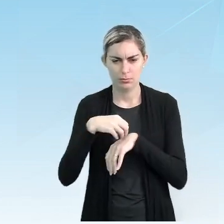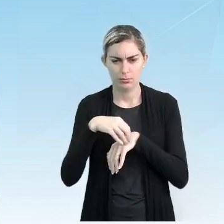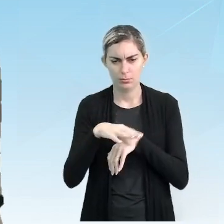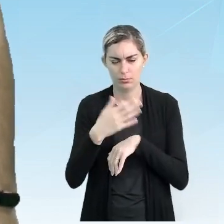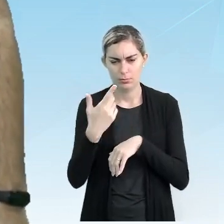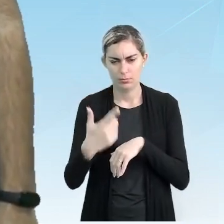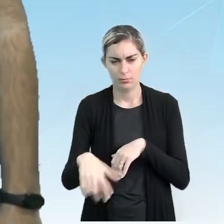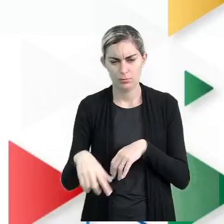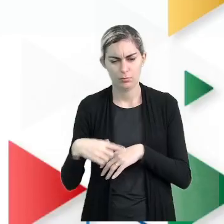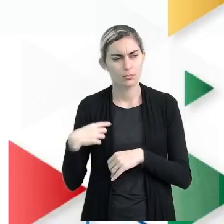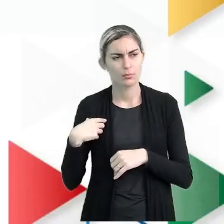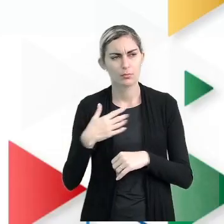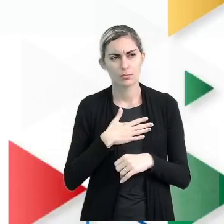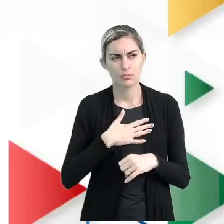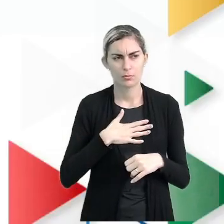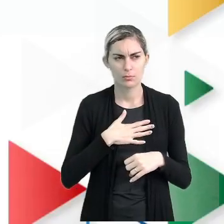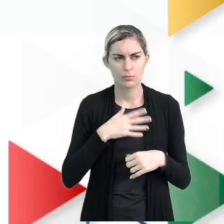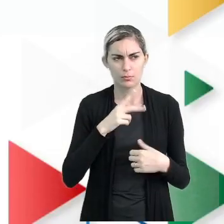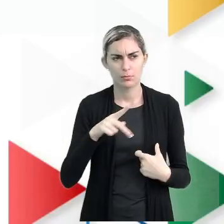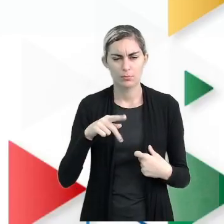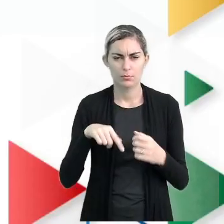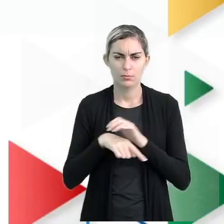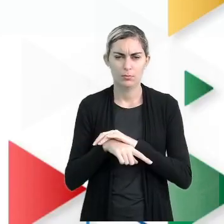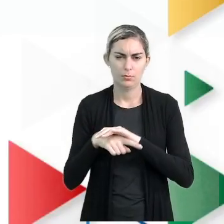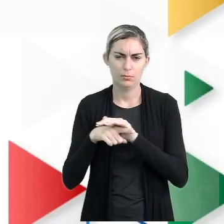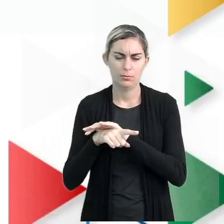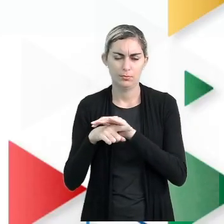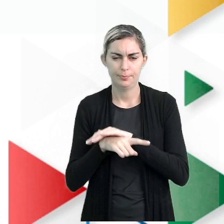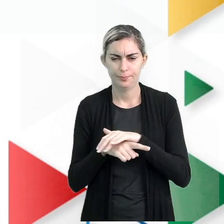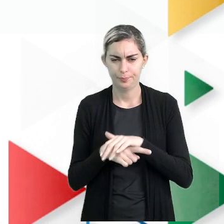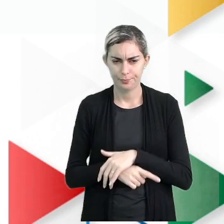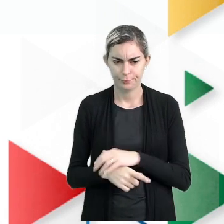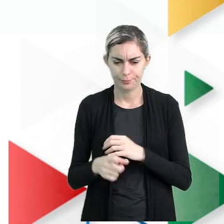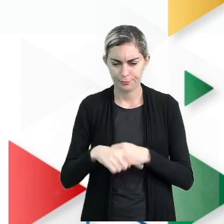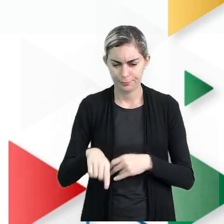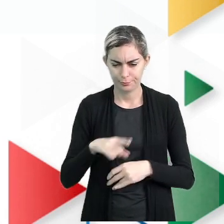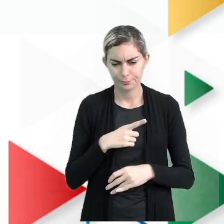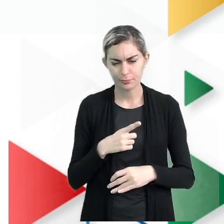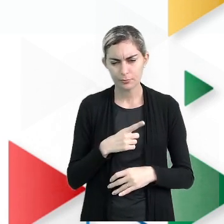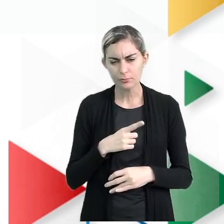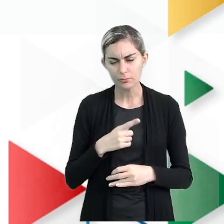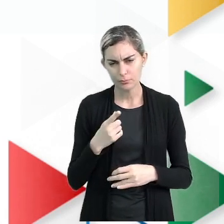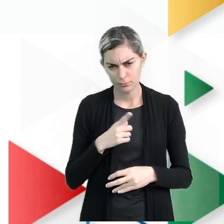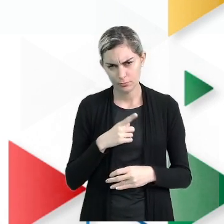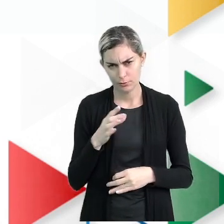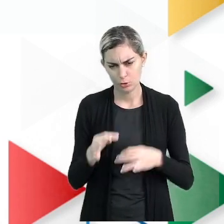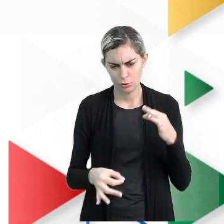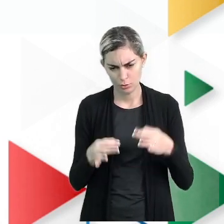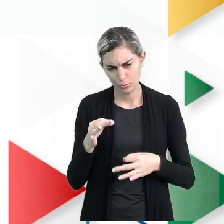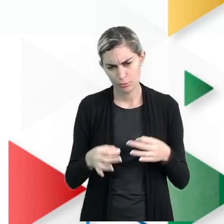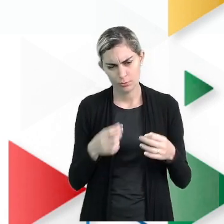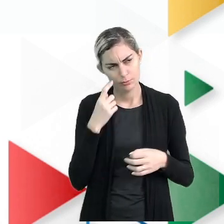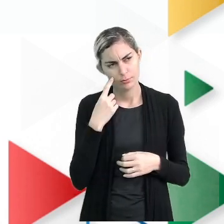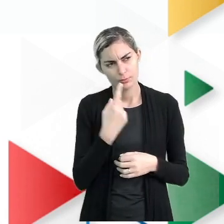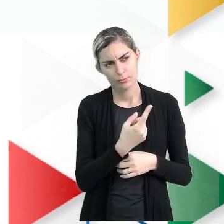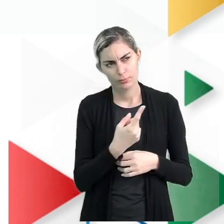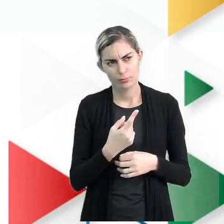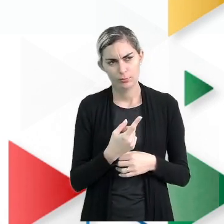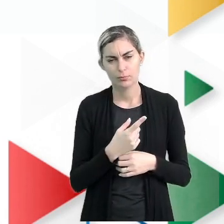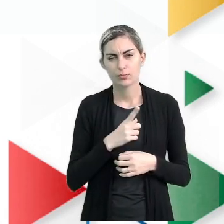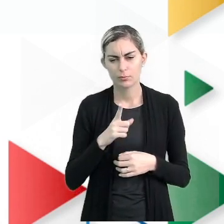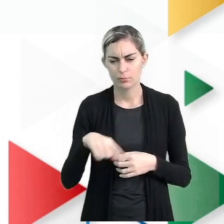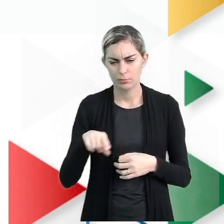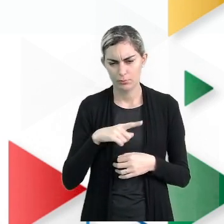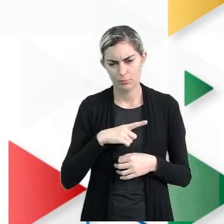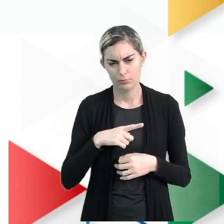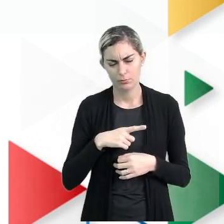gostaria... Professor, veja aí, analise. Vamos ver aqui. Nós temos... Será que existe uma justiça aí, professor? Porque nós temos aí o